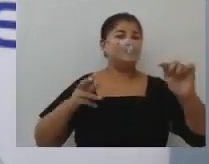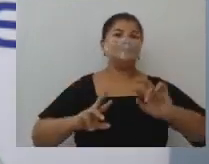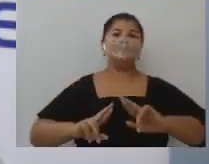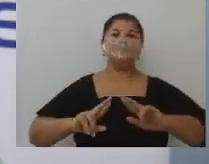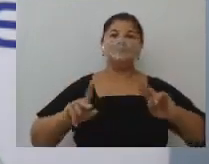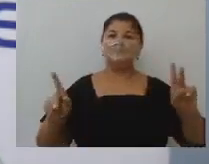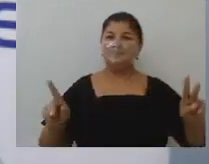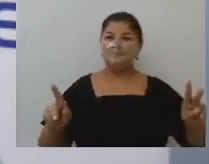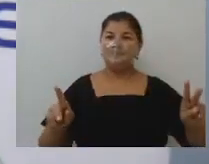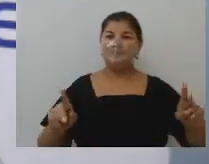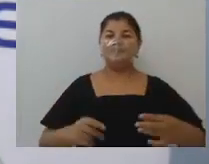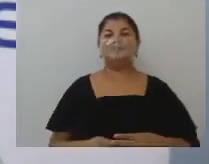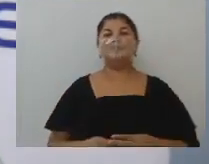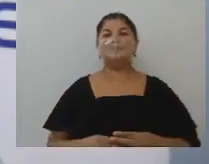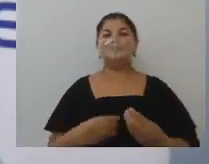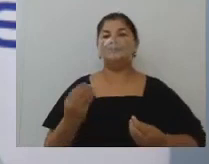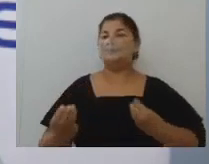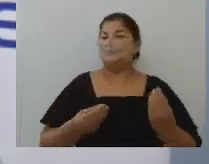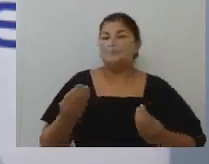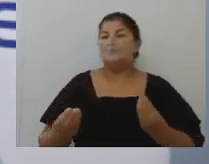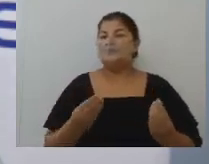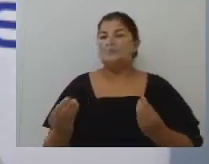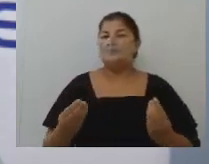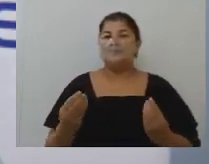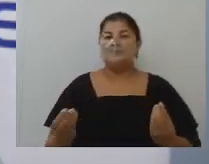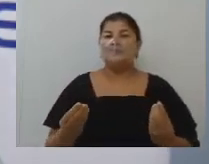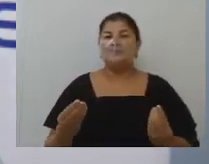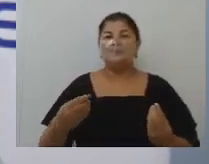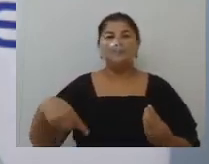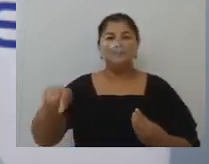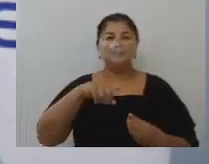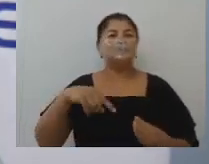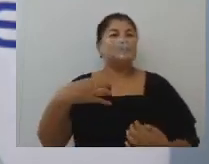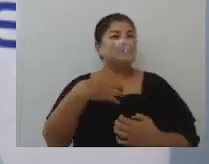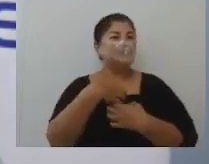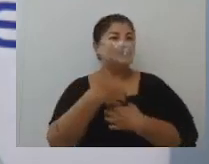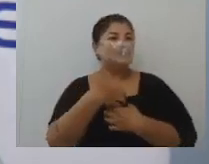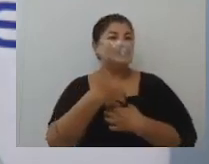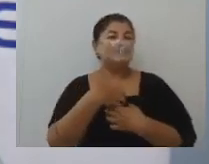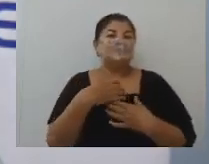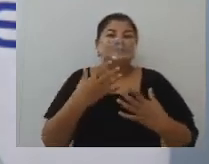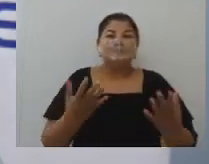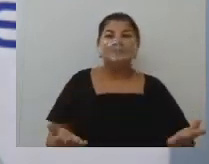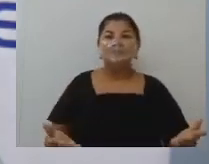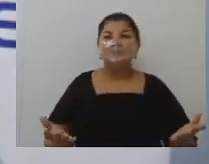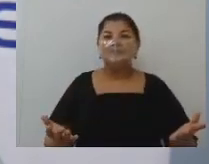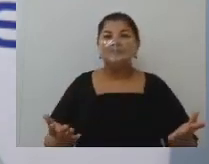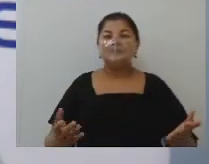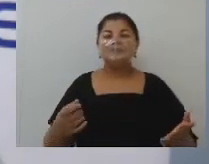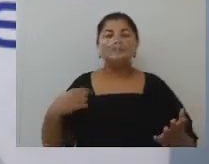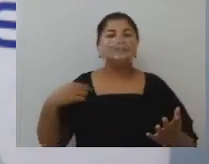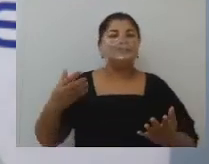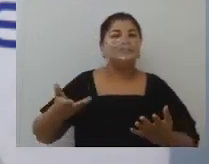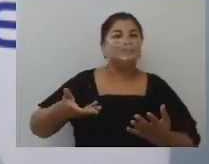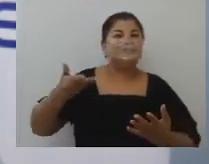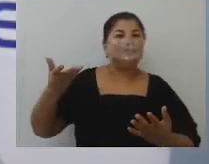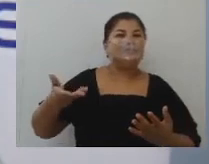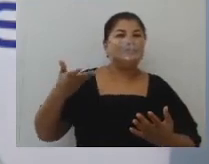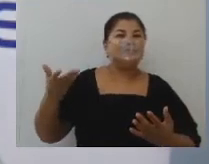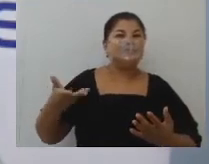diferente. Como é que seria? Como é que vocês esperam que seja esse som? Vai ser um som